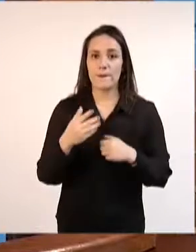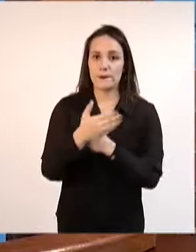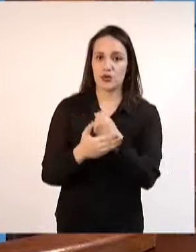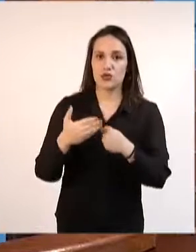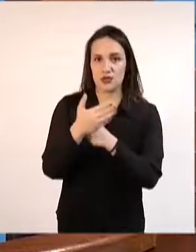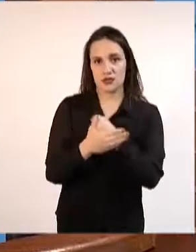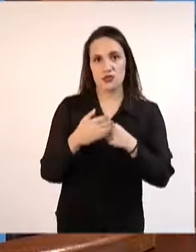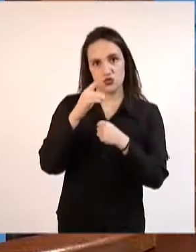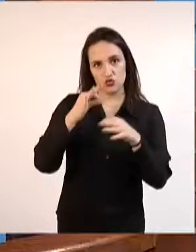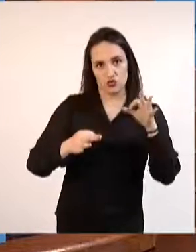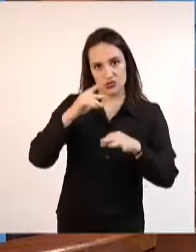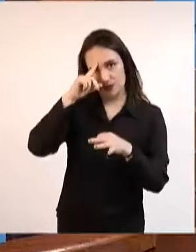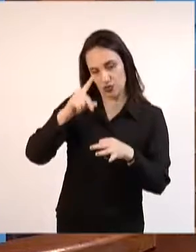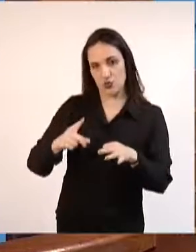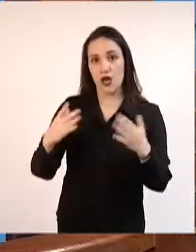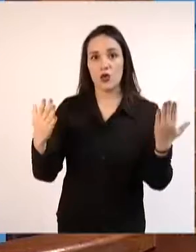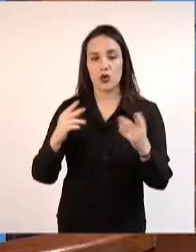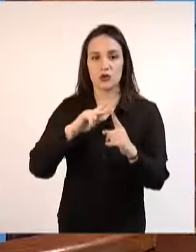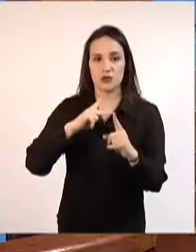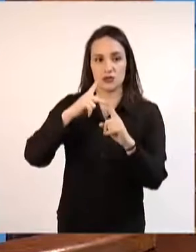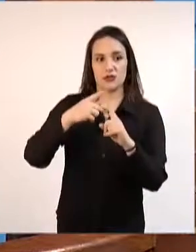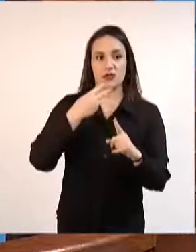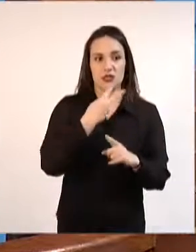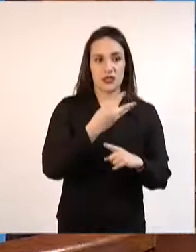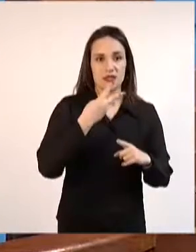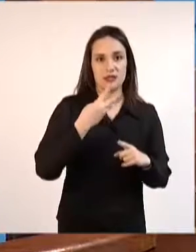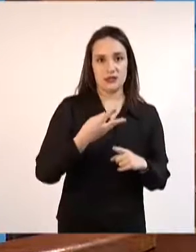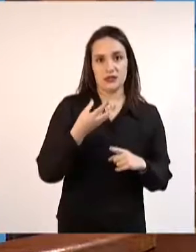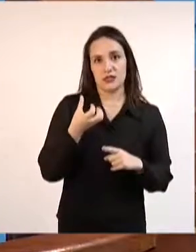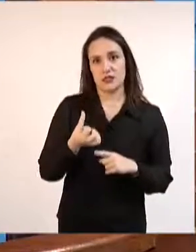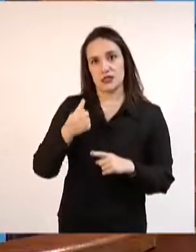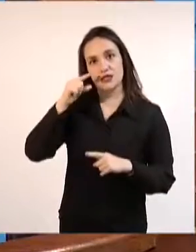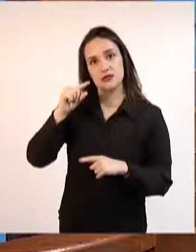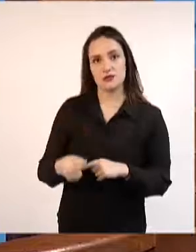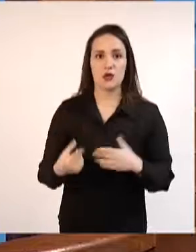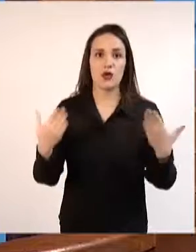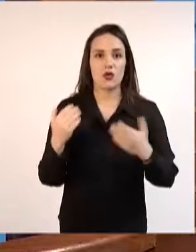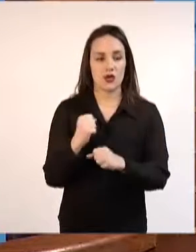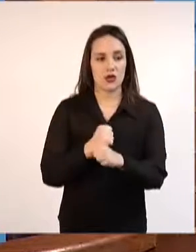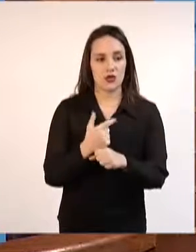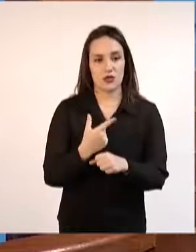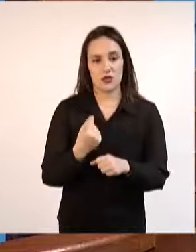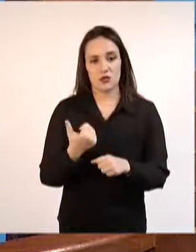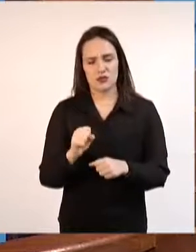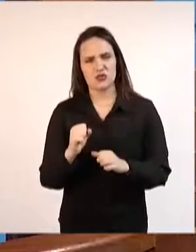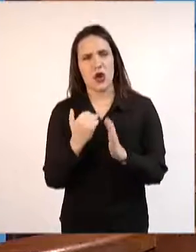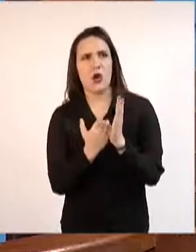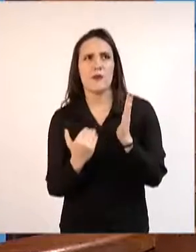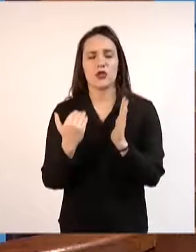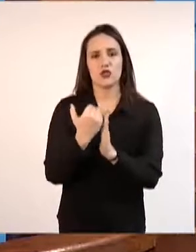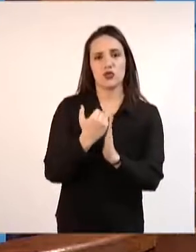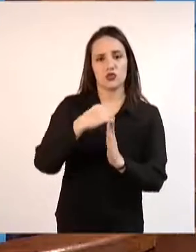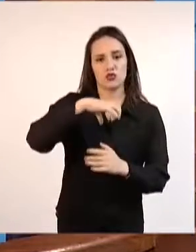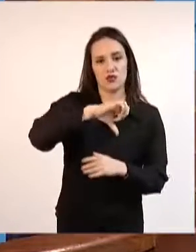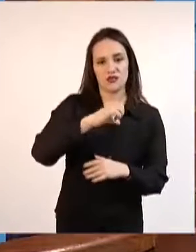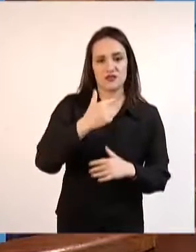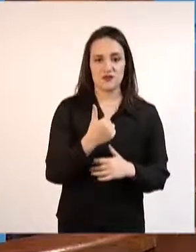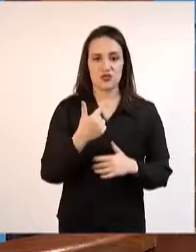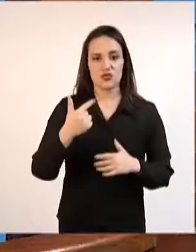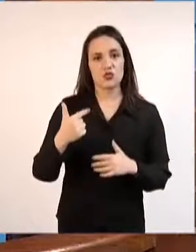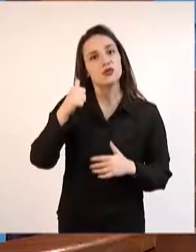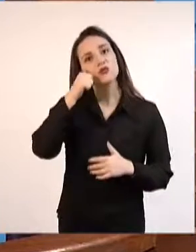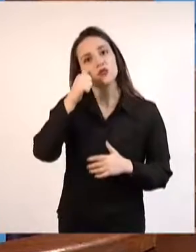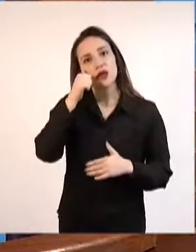em 2016 para 336 mil em 2018. Isso dá uma média de 922